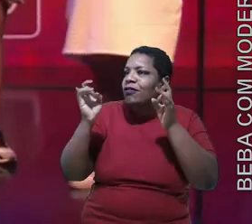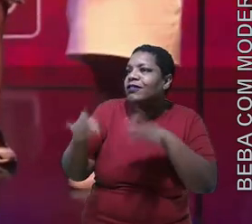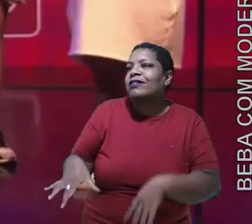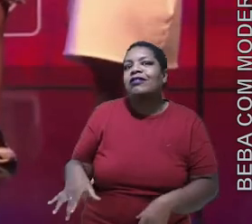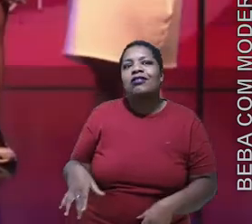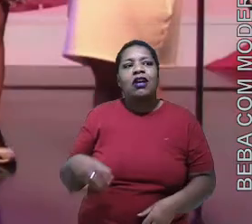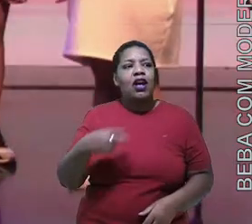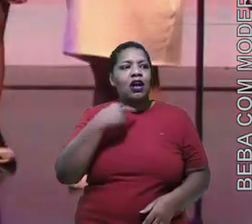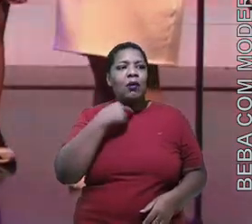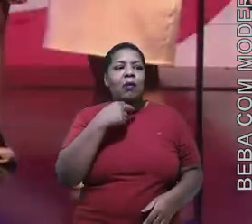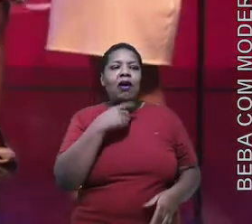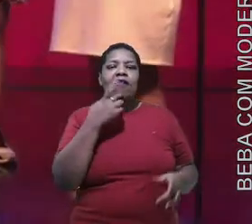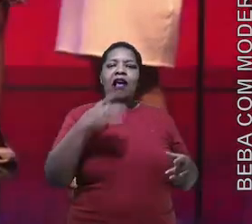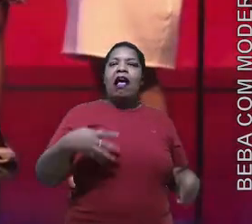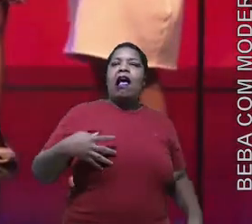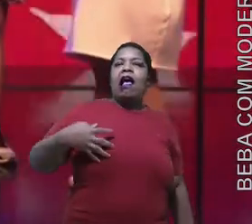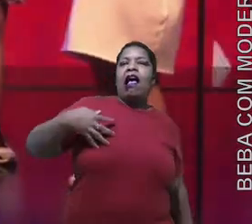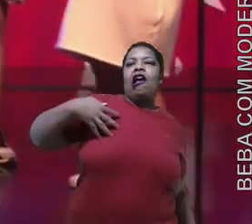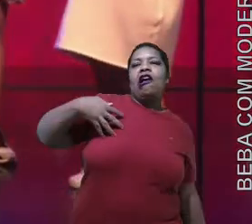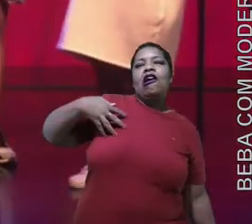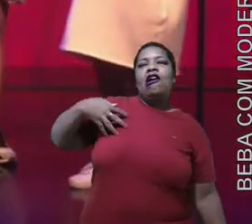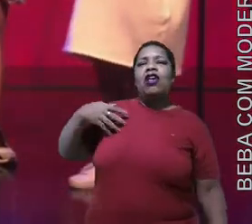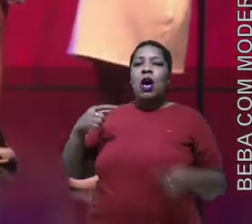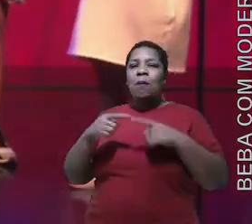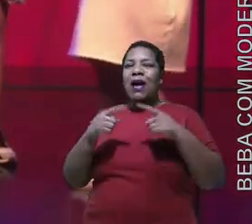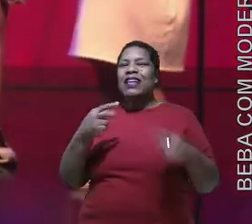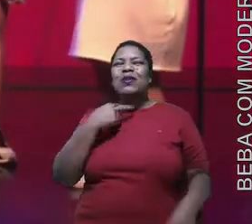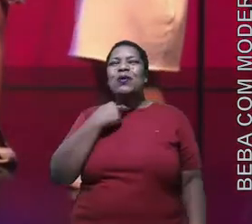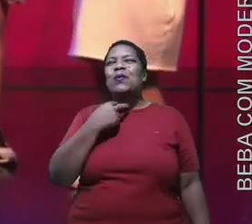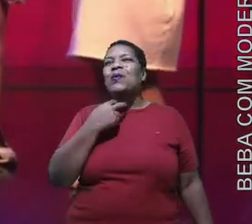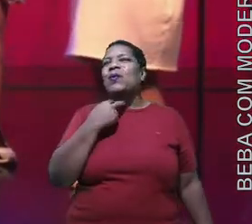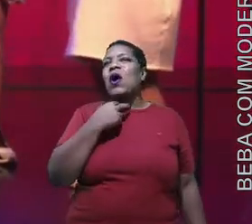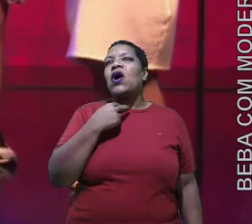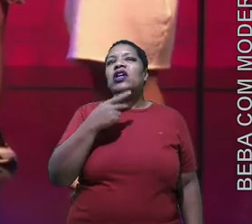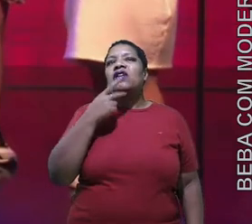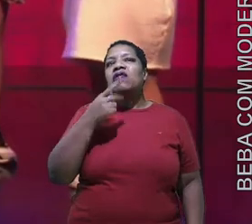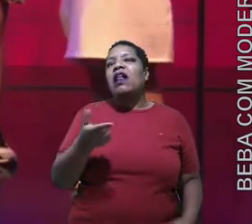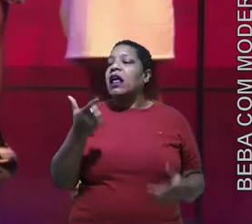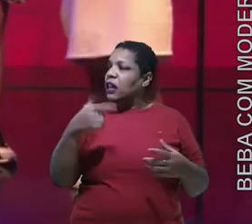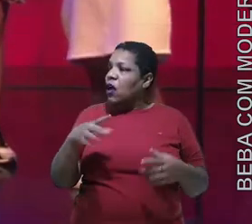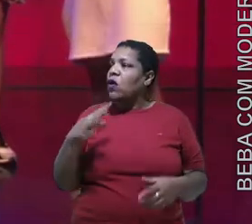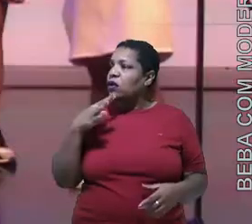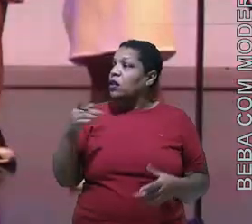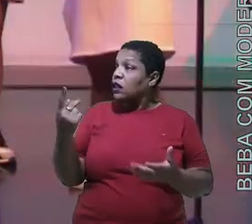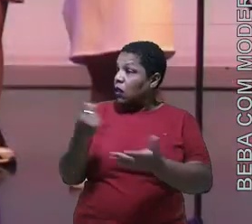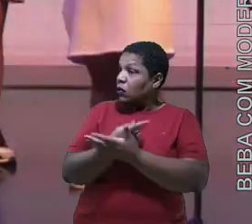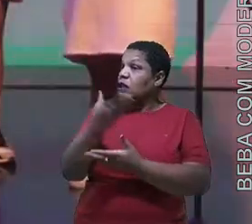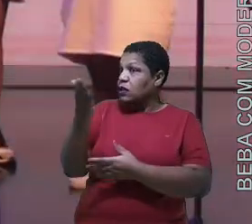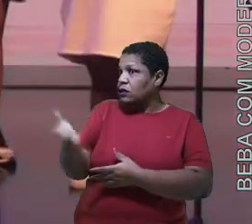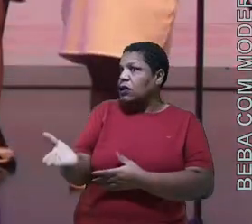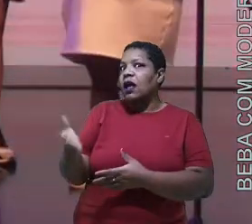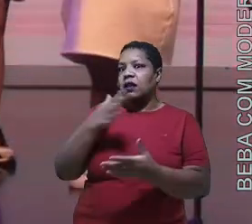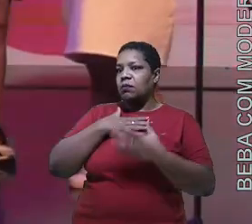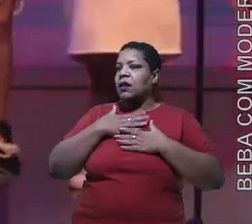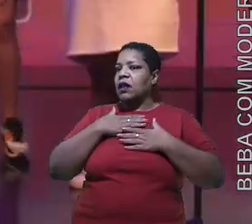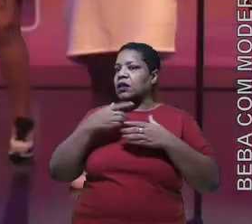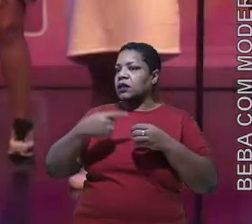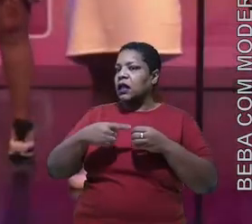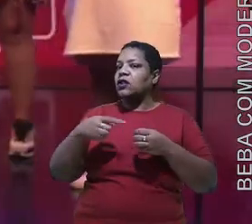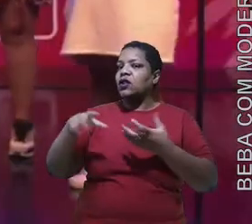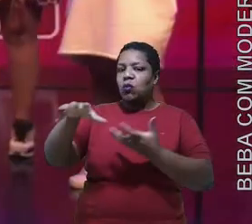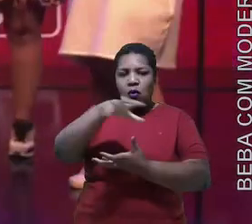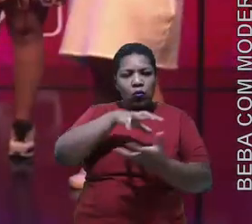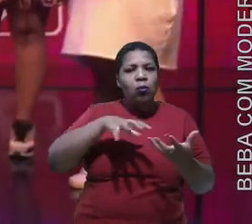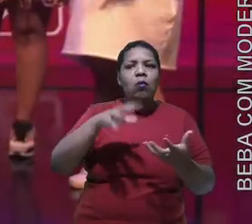falar cheia de orgulho mas também não vou falar deixando de reconhecer o que tem acontecido lá sabe que é o